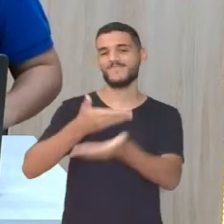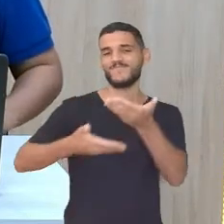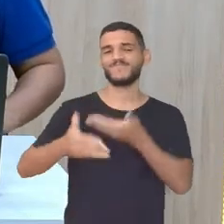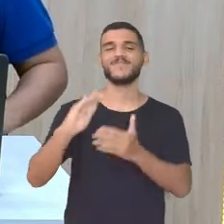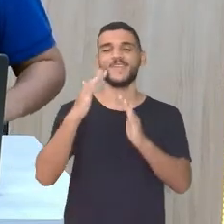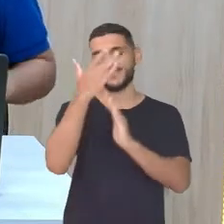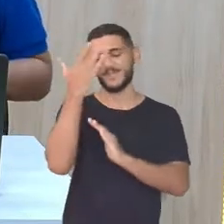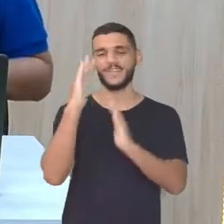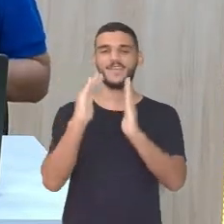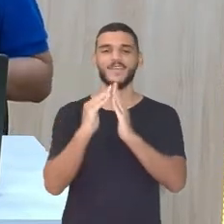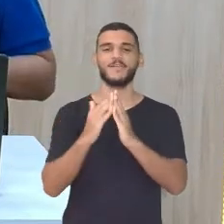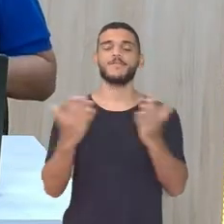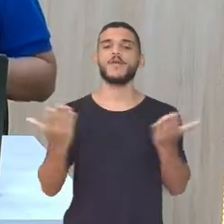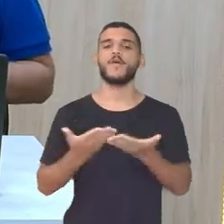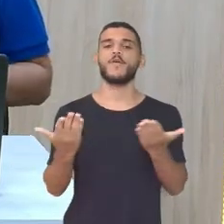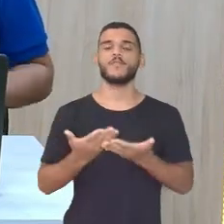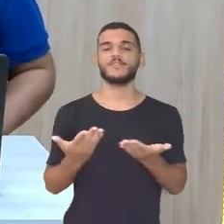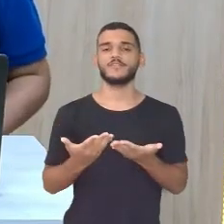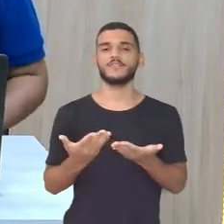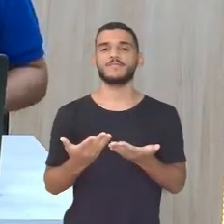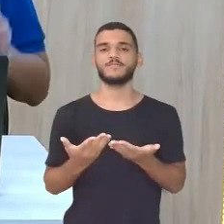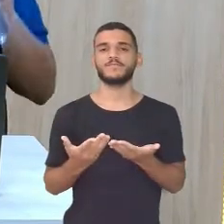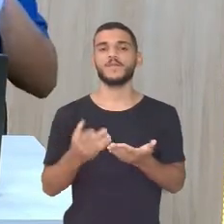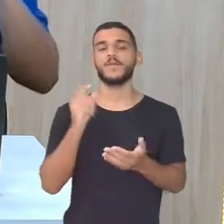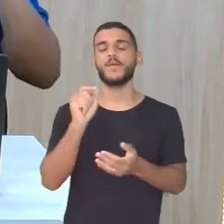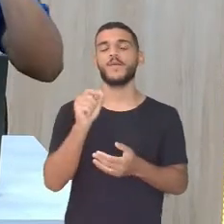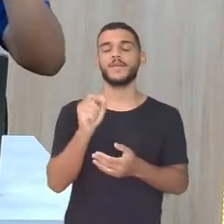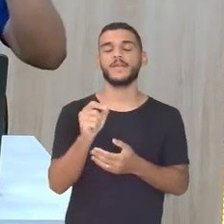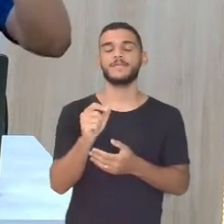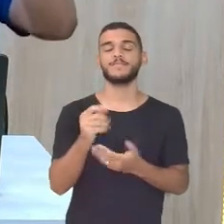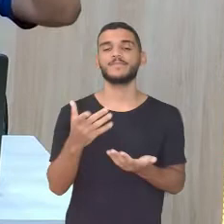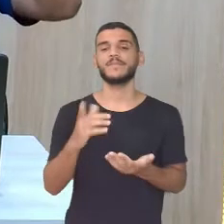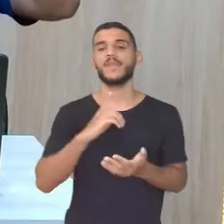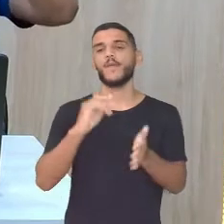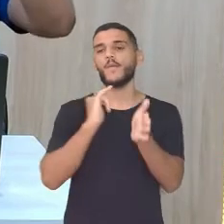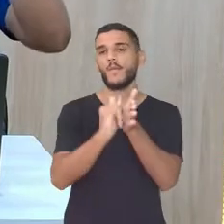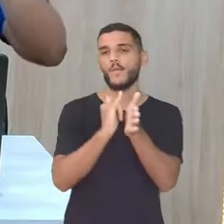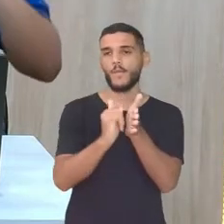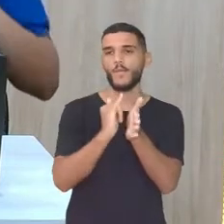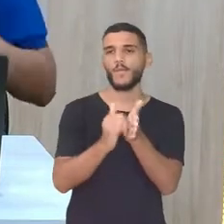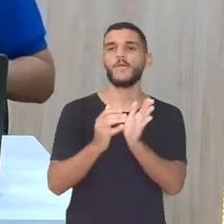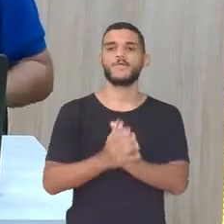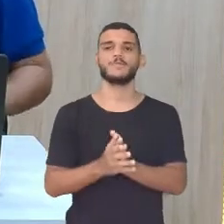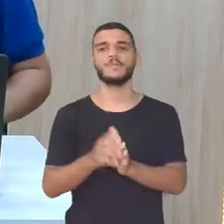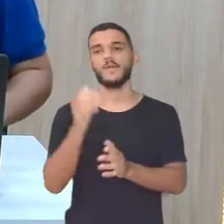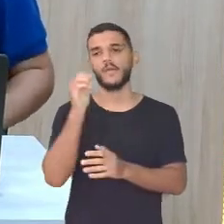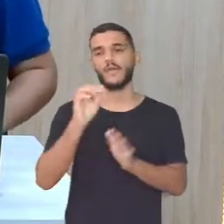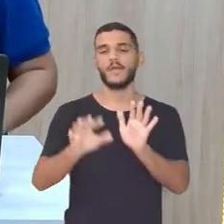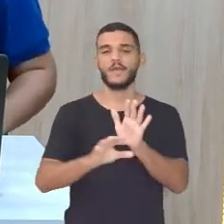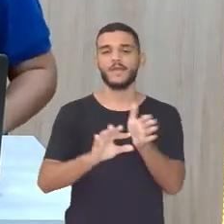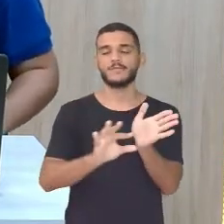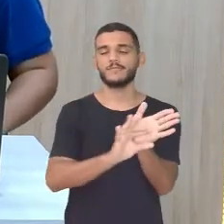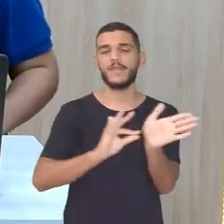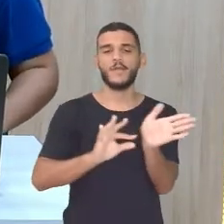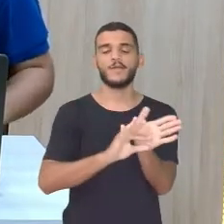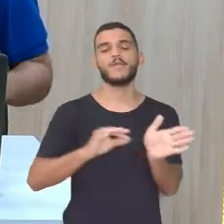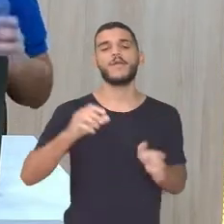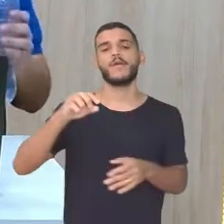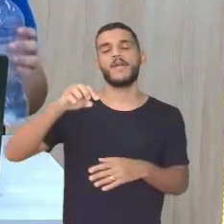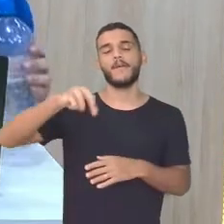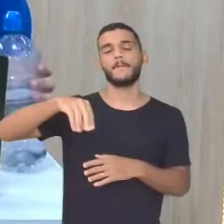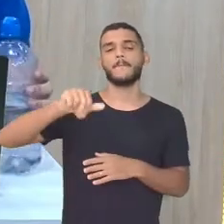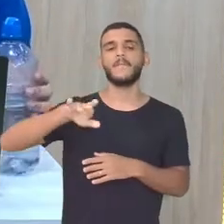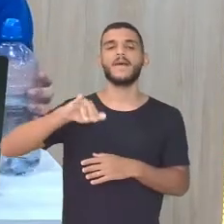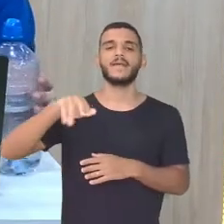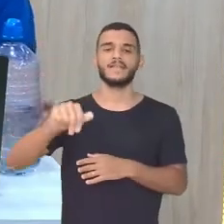A gente hoje vai fazer uma interpretação de um conto da Marina Cola Santos. Já vou logo spoilando aí, dando spoiler, né? Antecipando que vai ser a nossa aula.